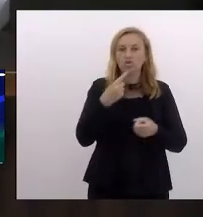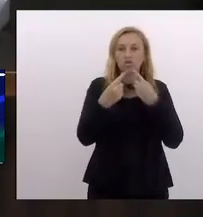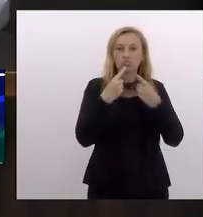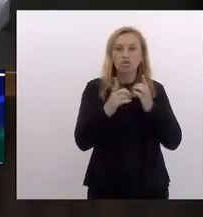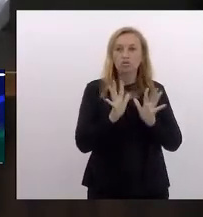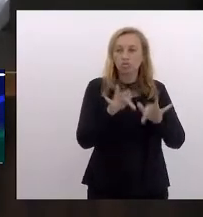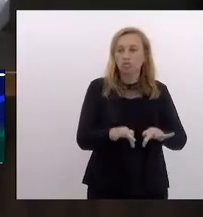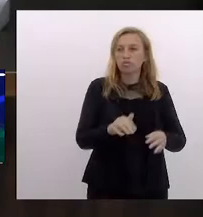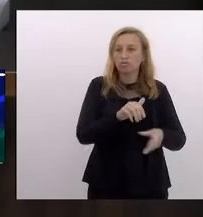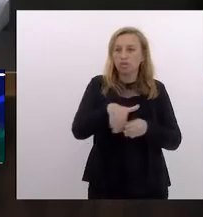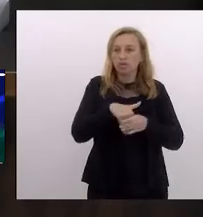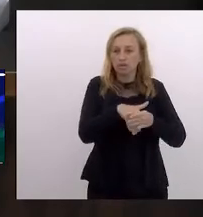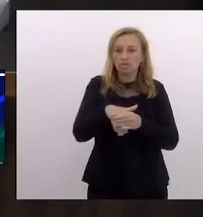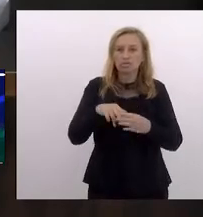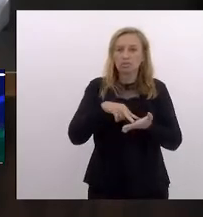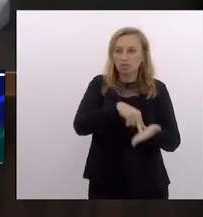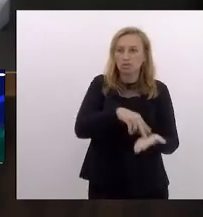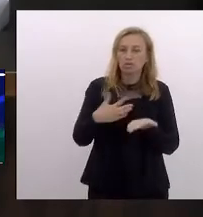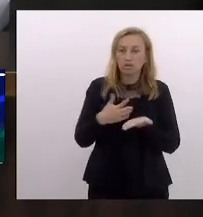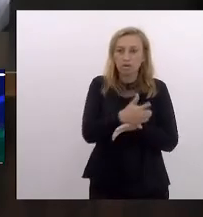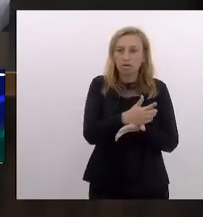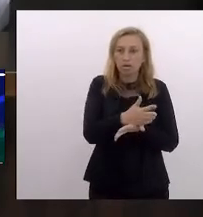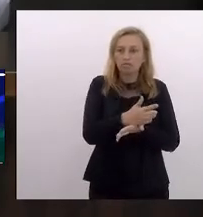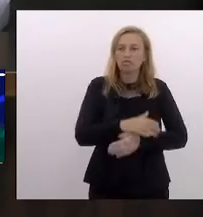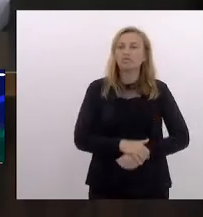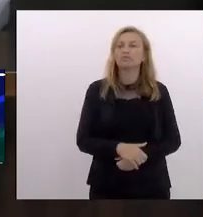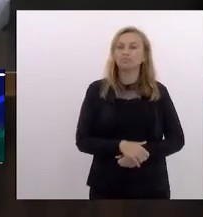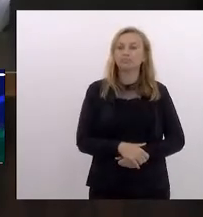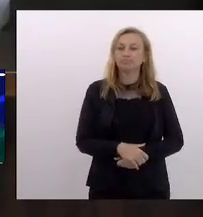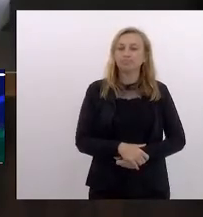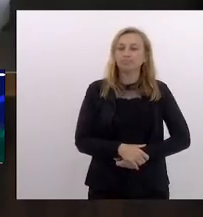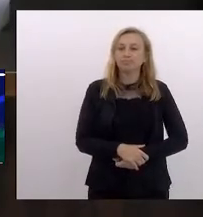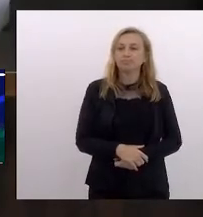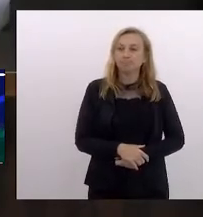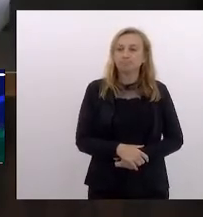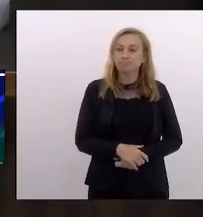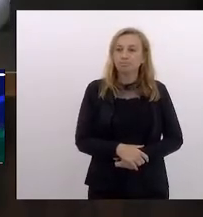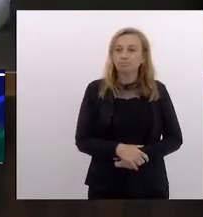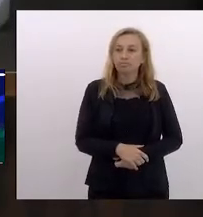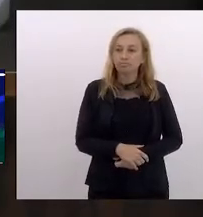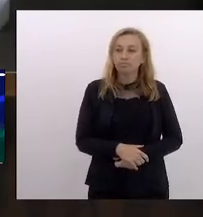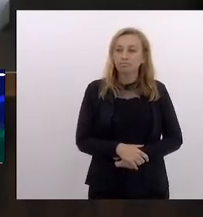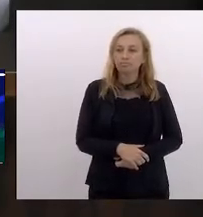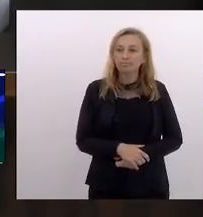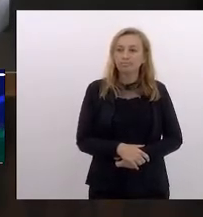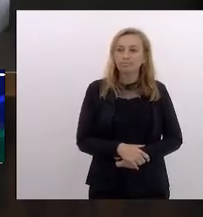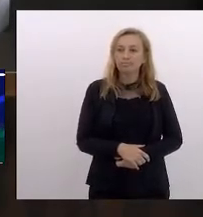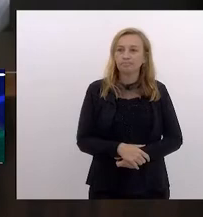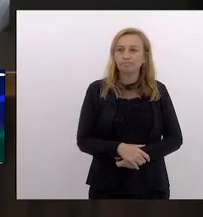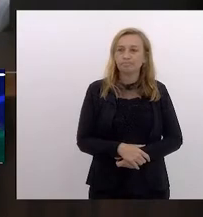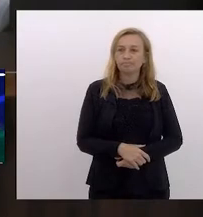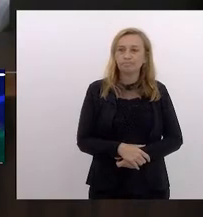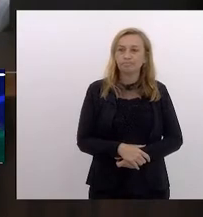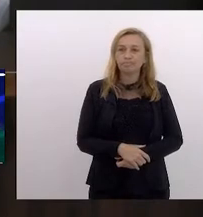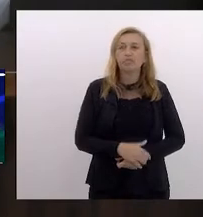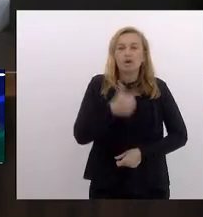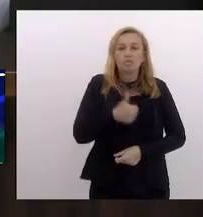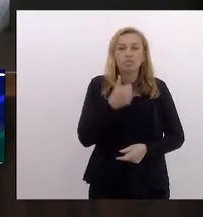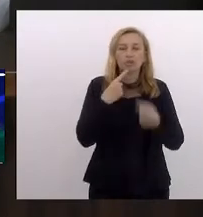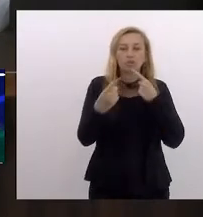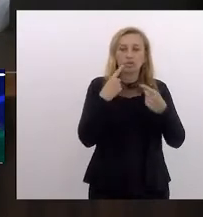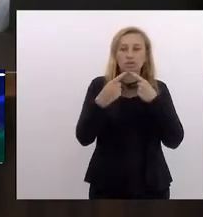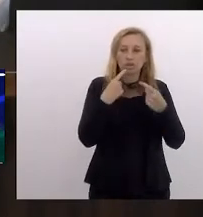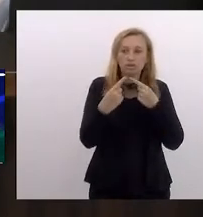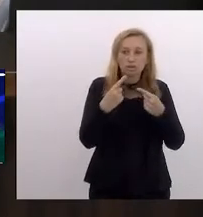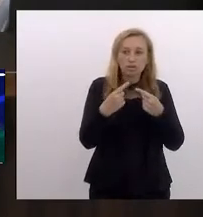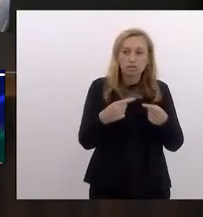Avenida que discutissem a discussão e votação dos que aprovam a permanência no estão aprovado vai autógrafo em primeira discussão